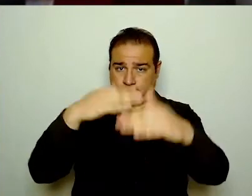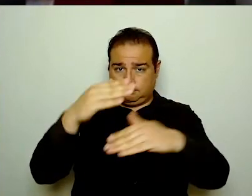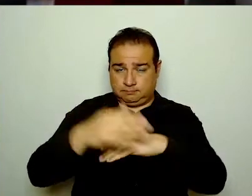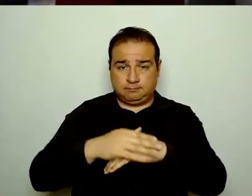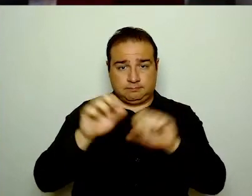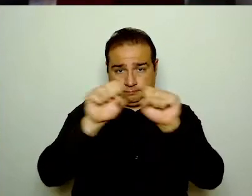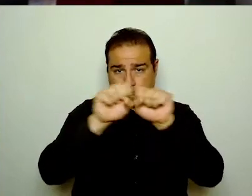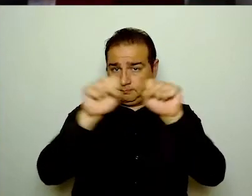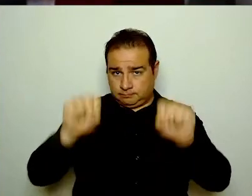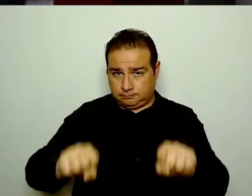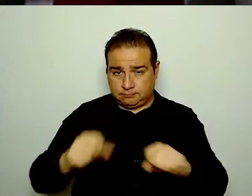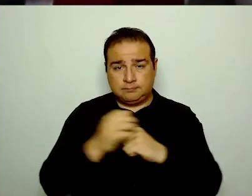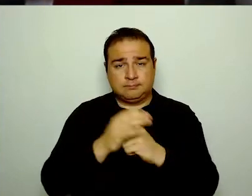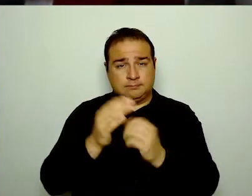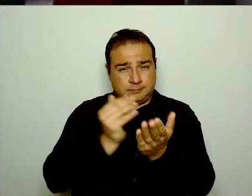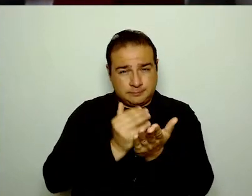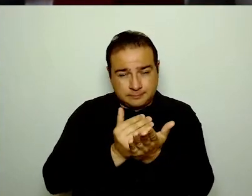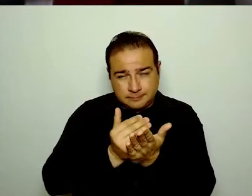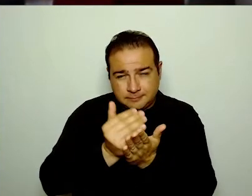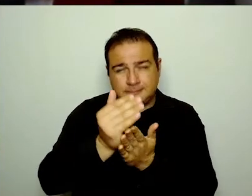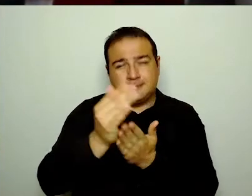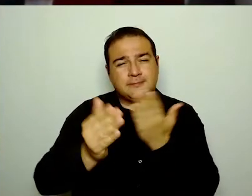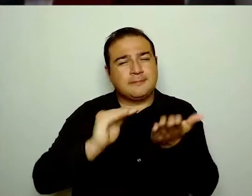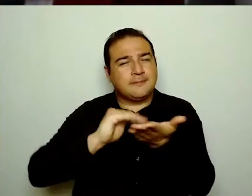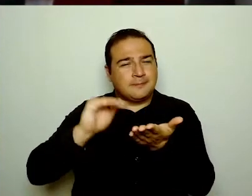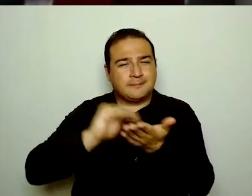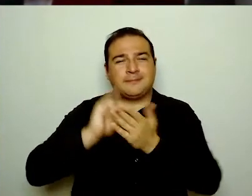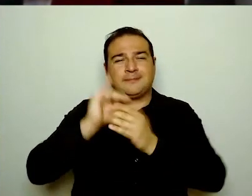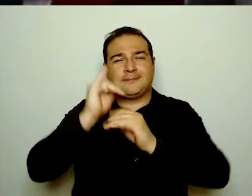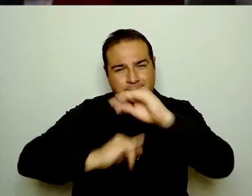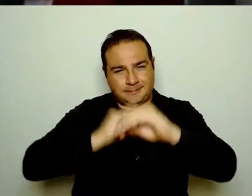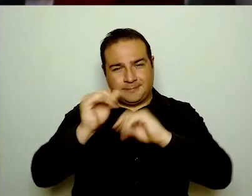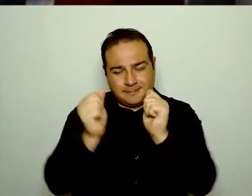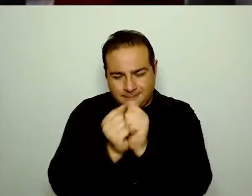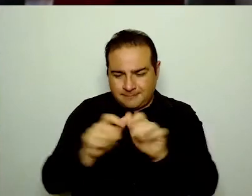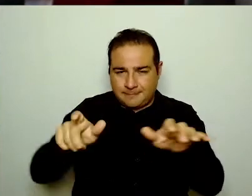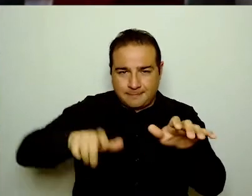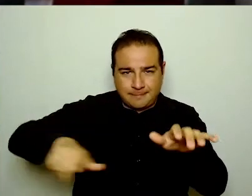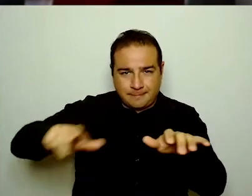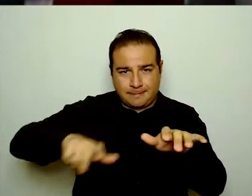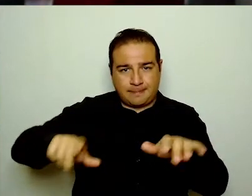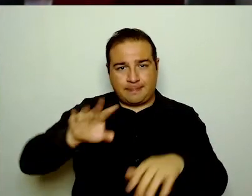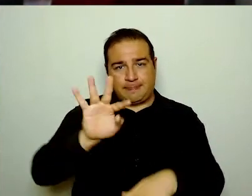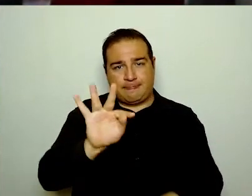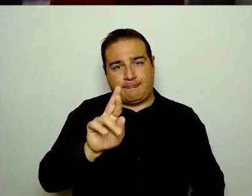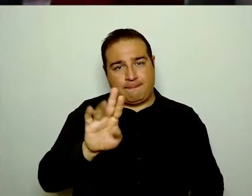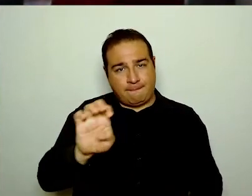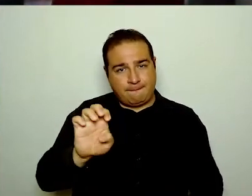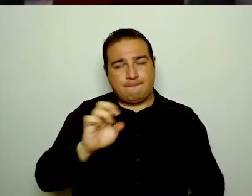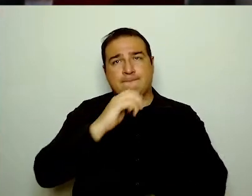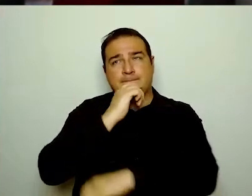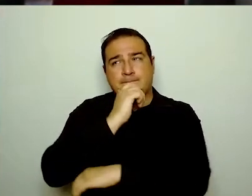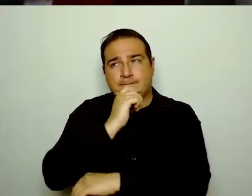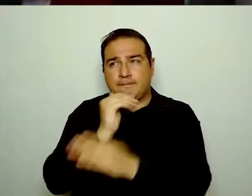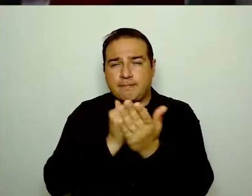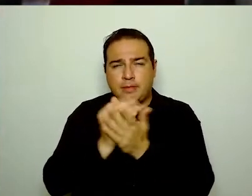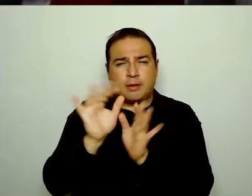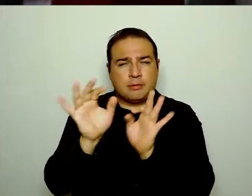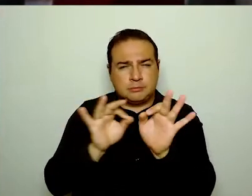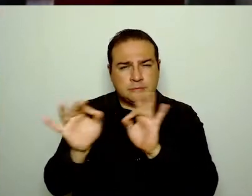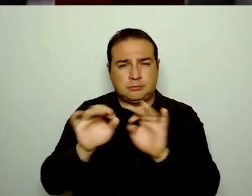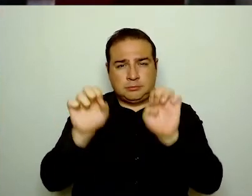da seção de desenvolvimento de sistemas, o início de uma secretaria de informática do TRE na época.